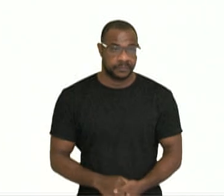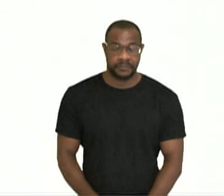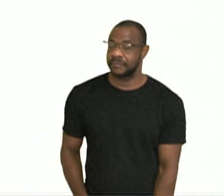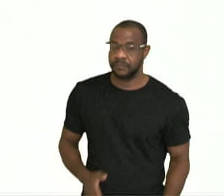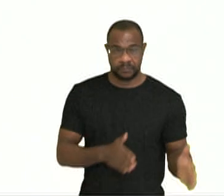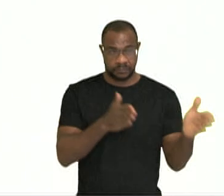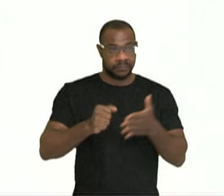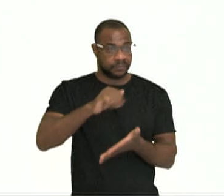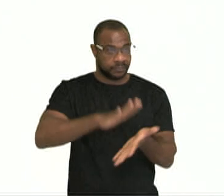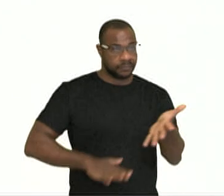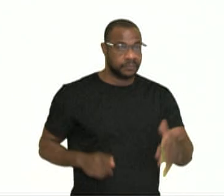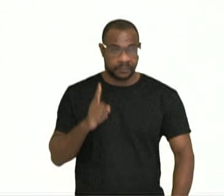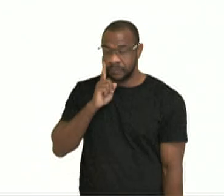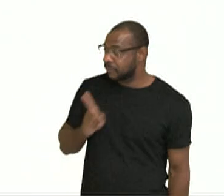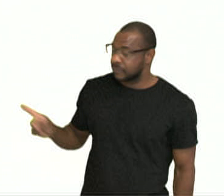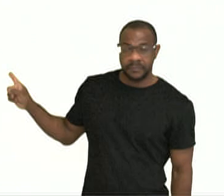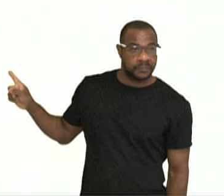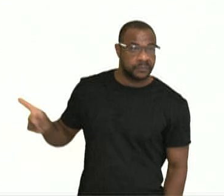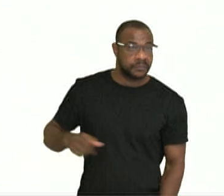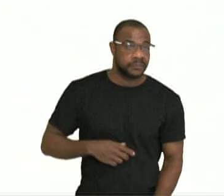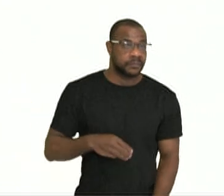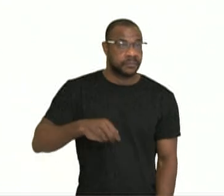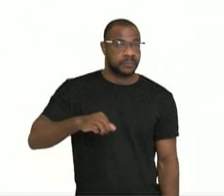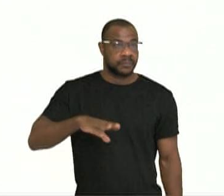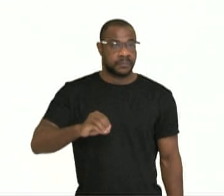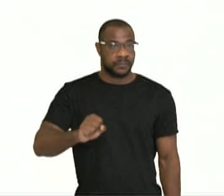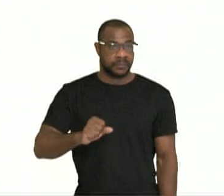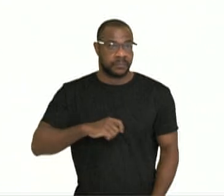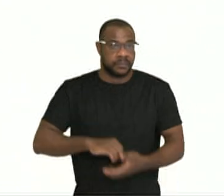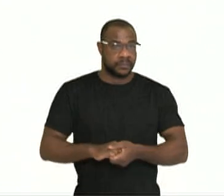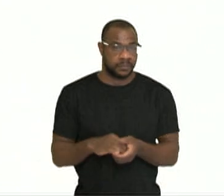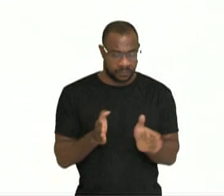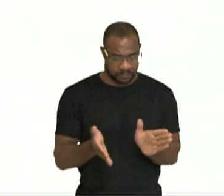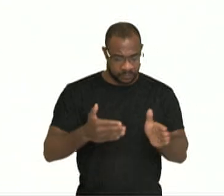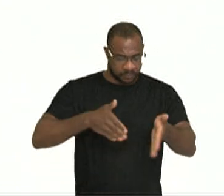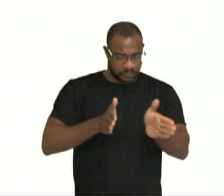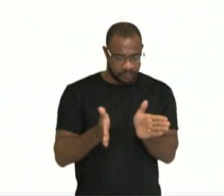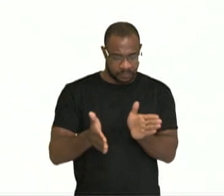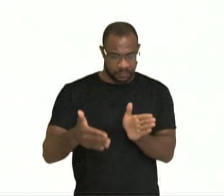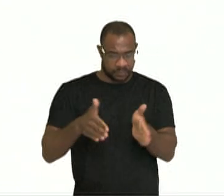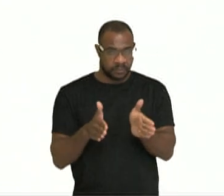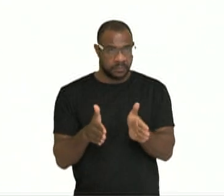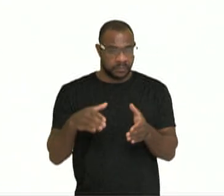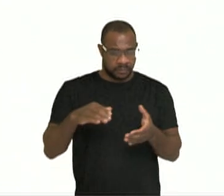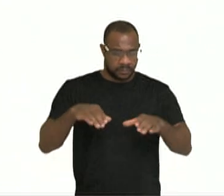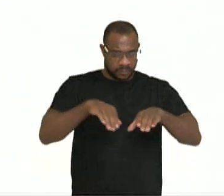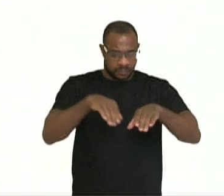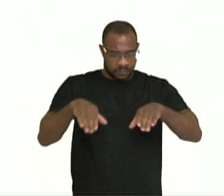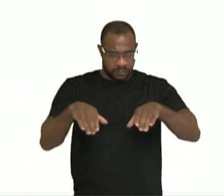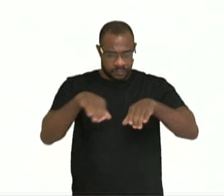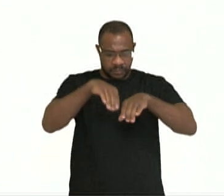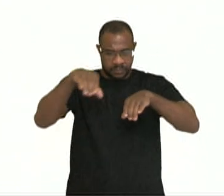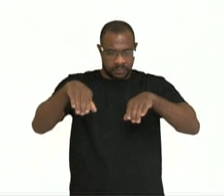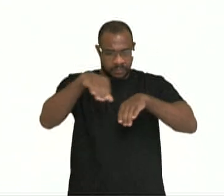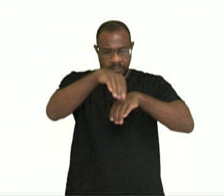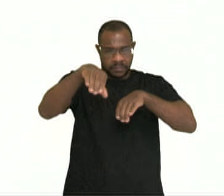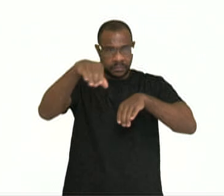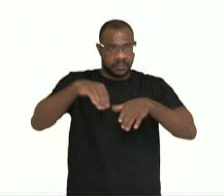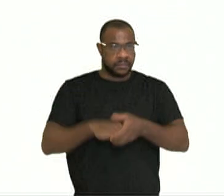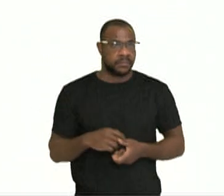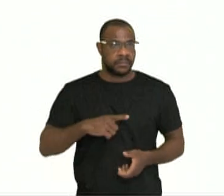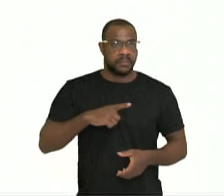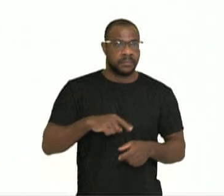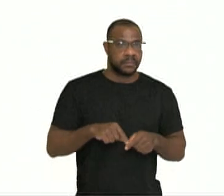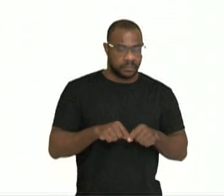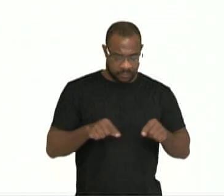Próximo exercício diz assim, ó. Marcos, com alguns blocos, montou o sólido ao lado e indicou as dimensões com as incógnitas x,